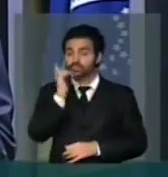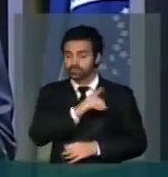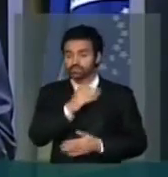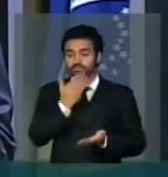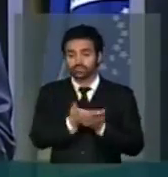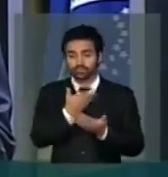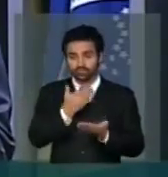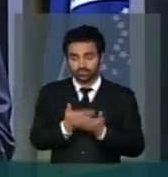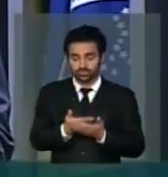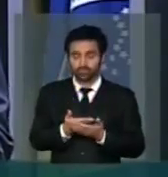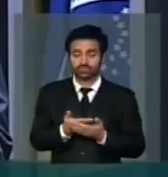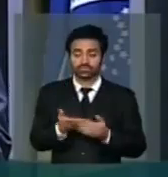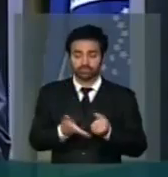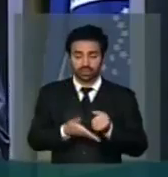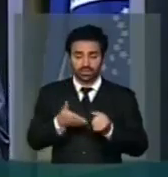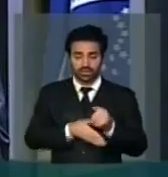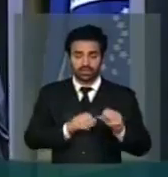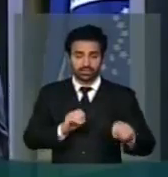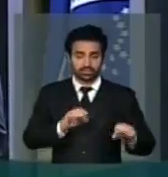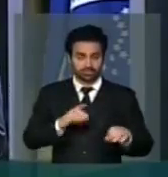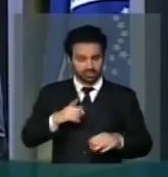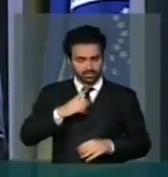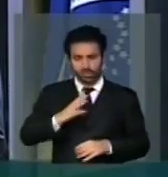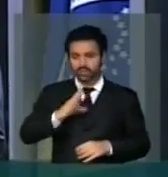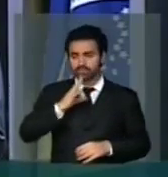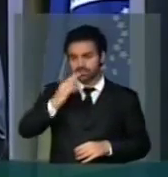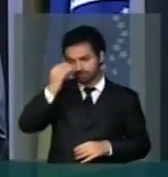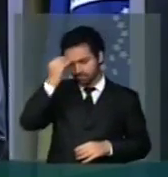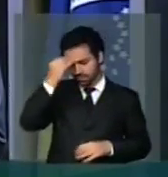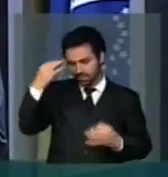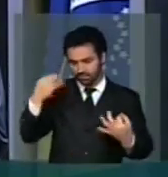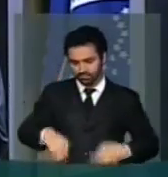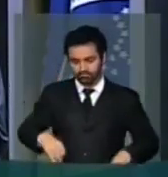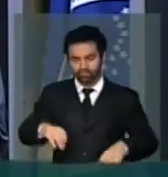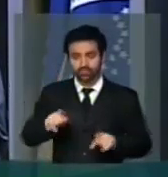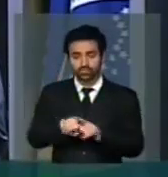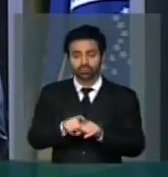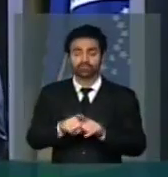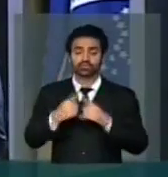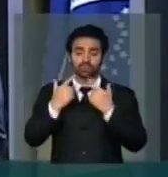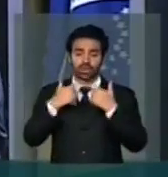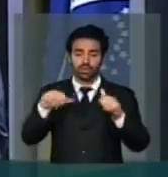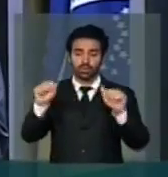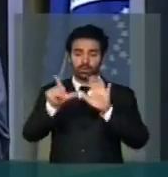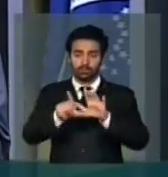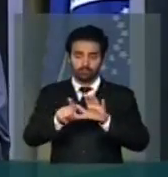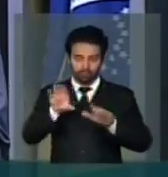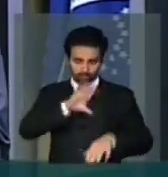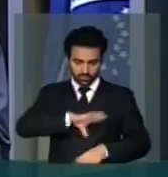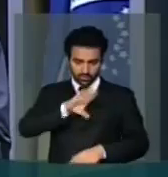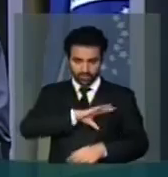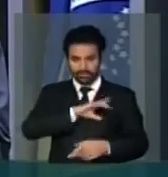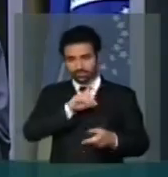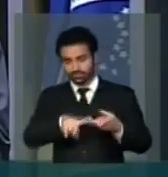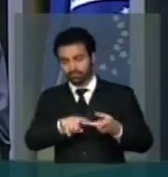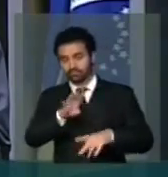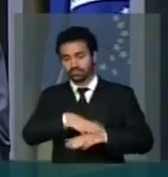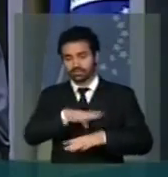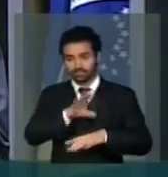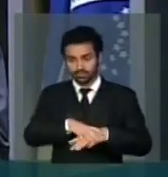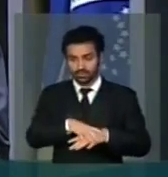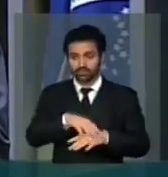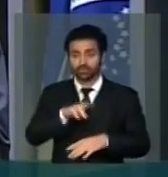estudos do ensino básico com conhecimentos adequados em língua portuguesa e matemática. De acordo